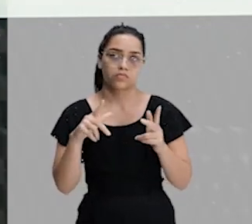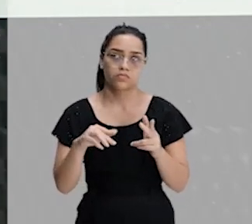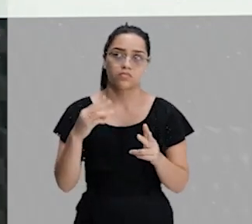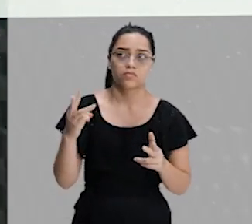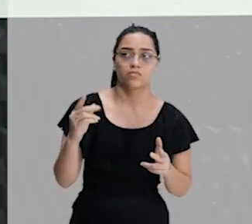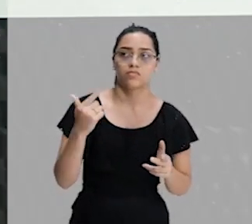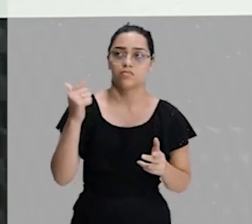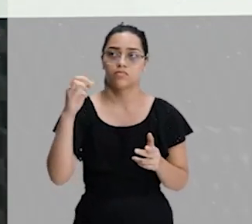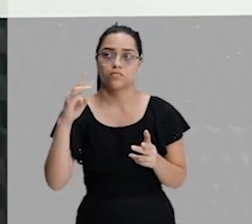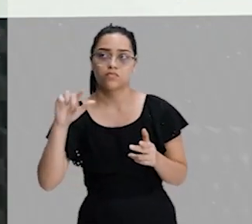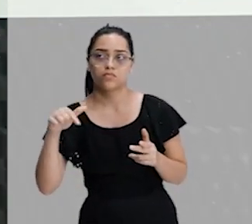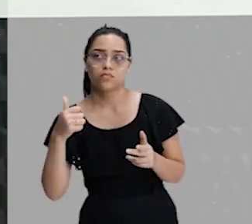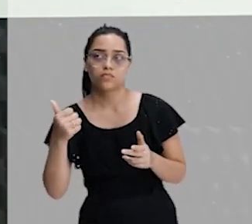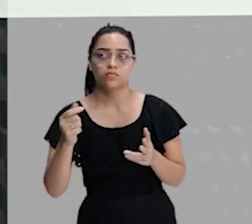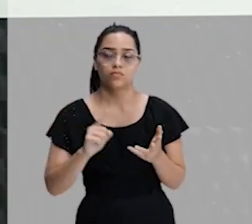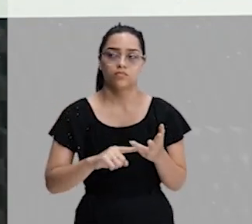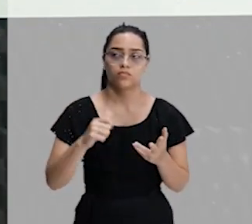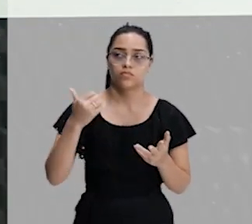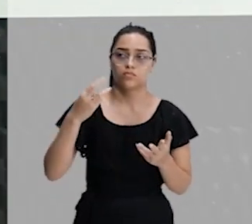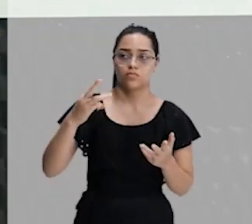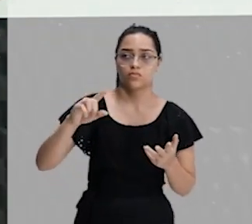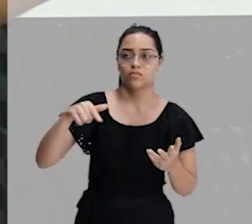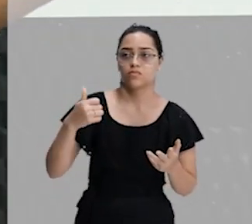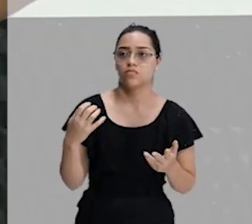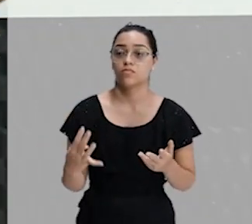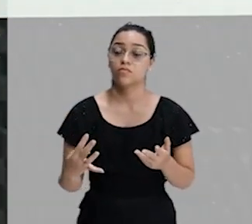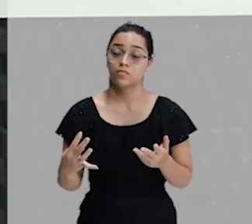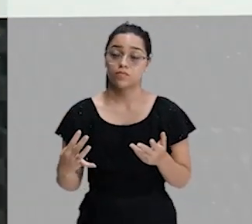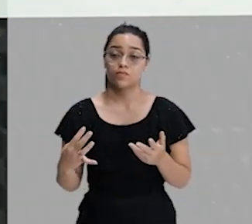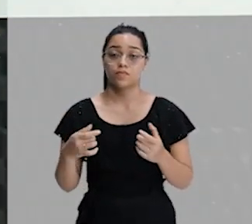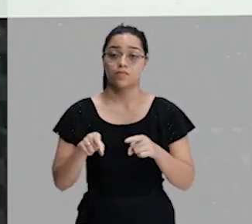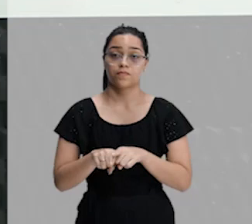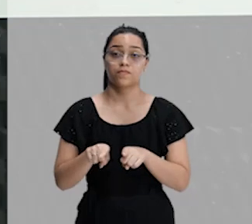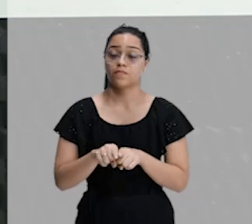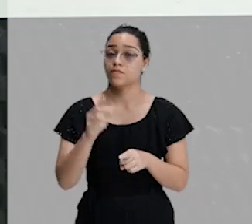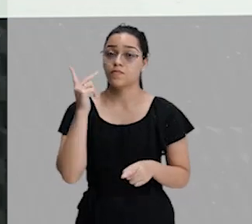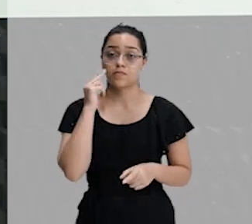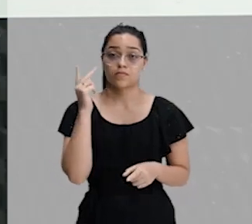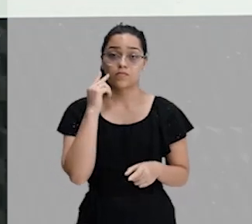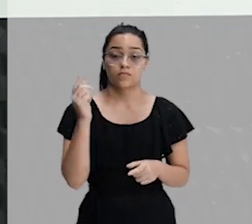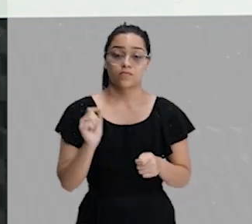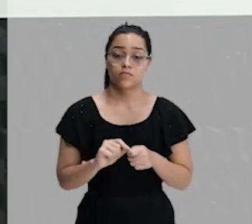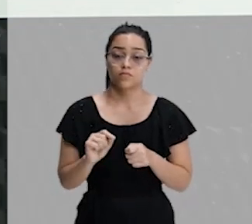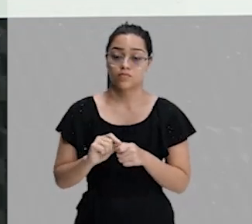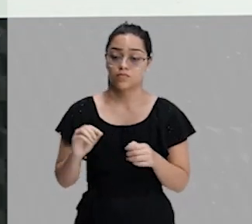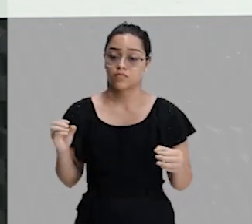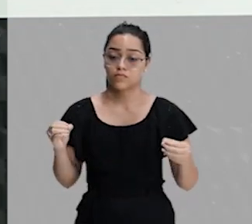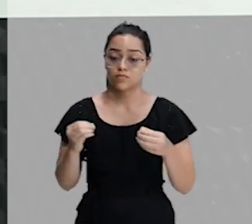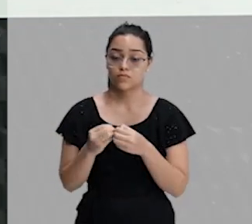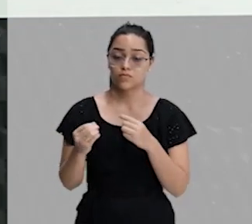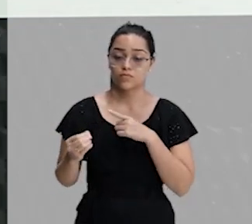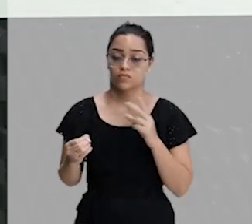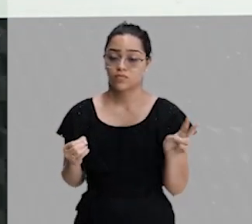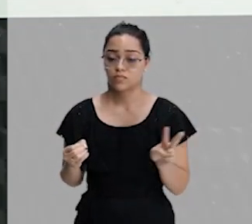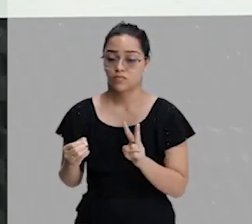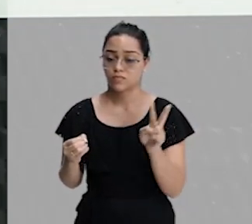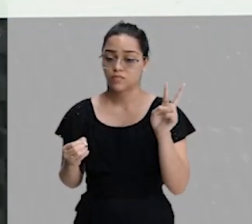3, ou 3,1, ou 3,14. Tá? Então isso é normal, a gente fazer uma aproximação do valor de